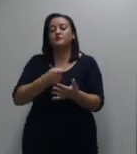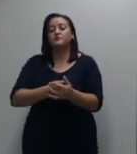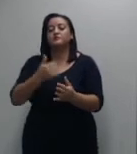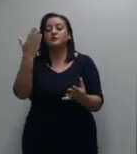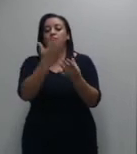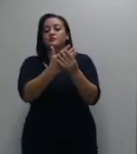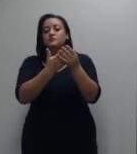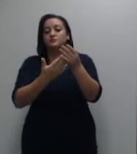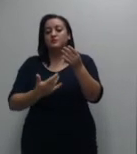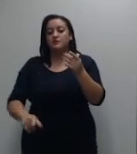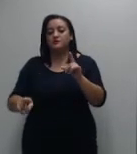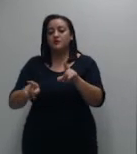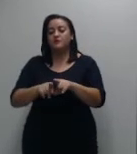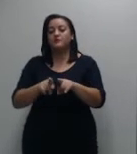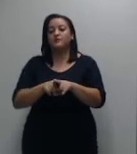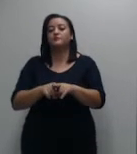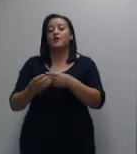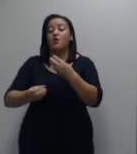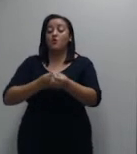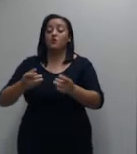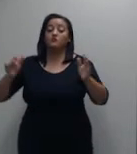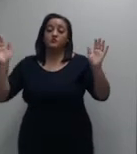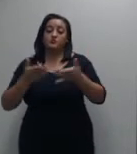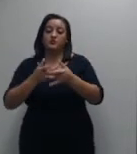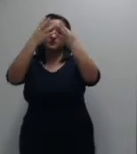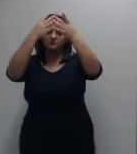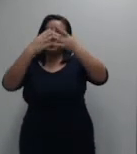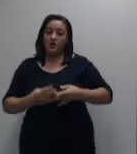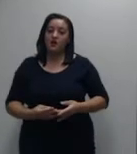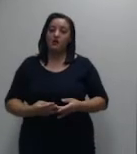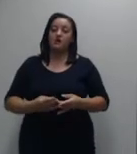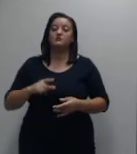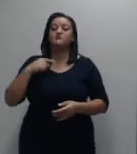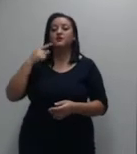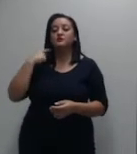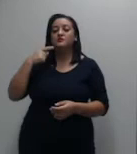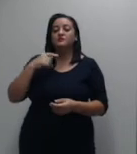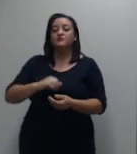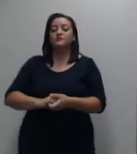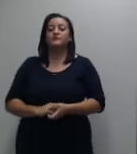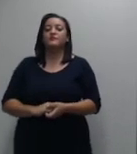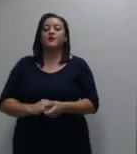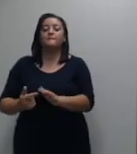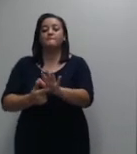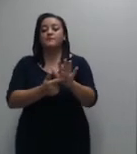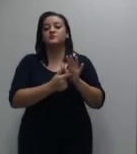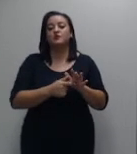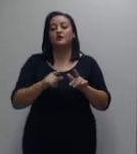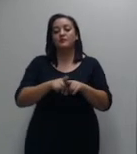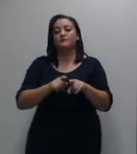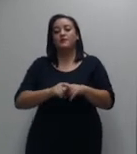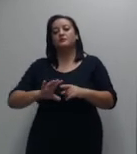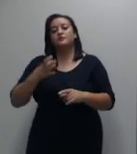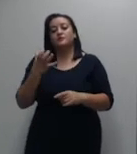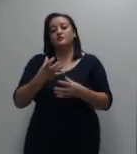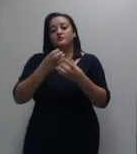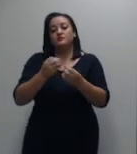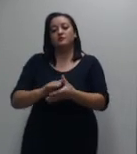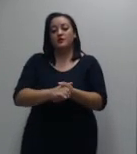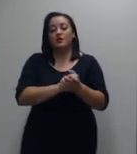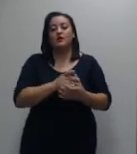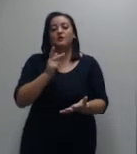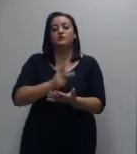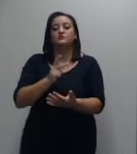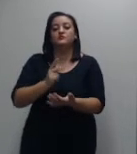de declaração Como já bem exposto pelos advogados obstar a possibilidade de cumprimento provisório